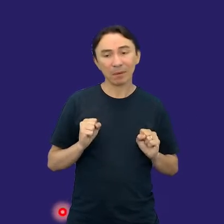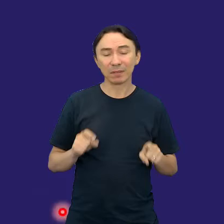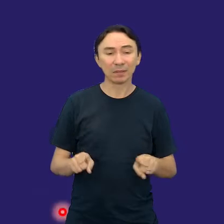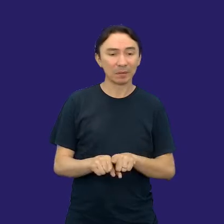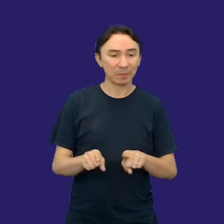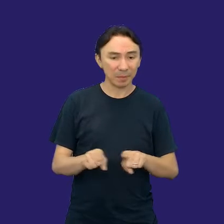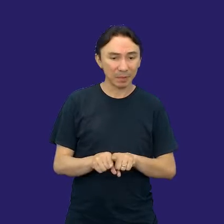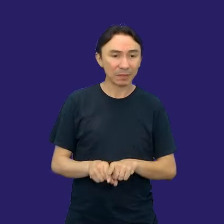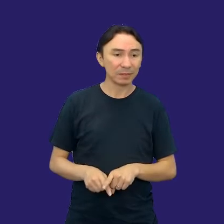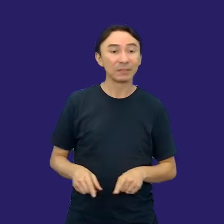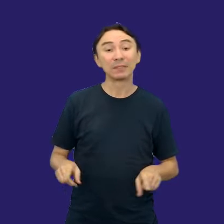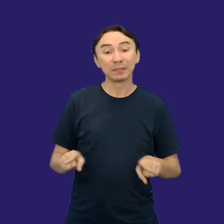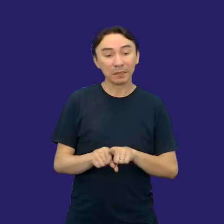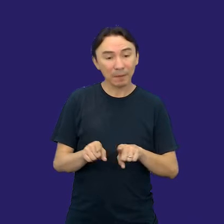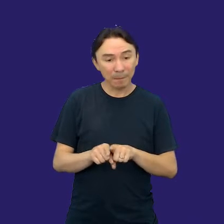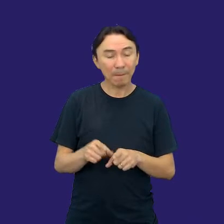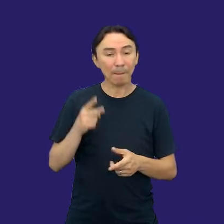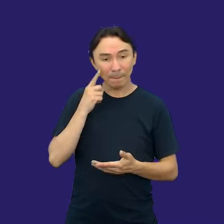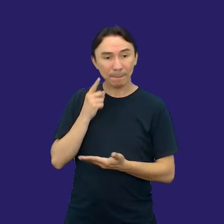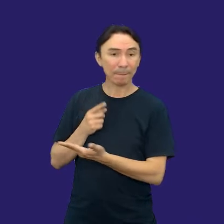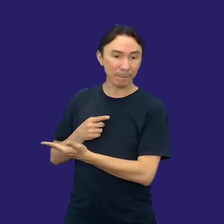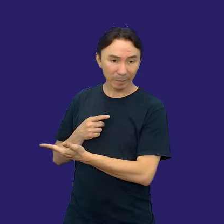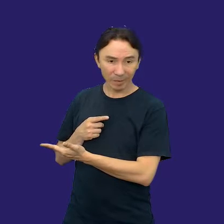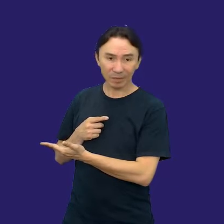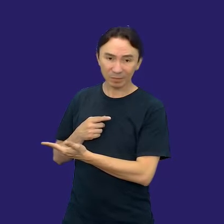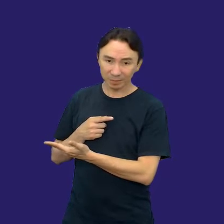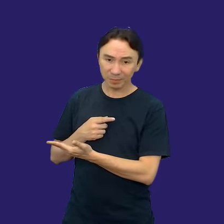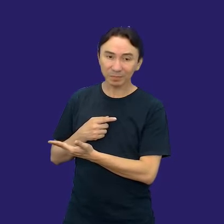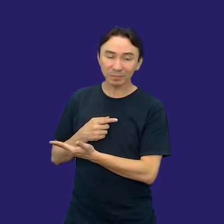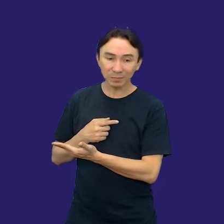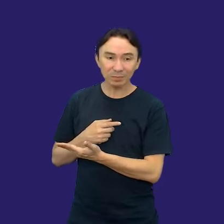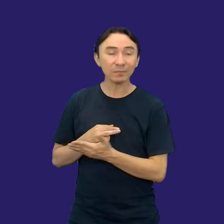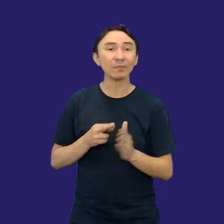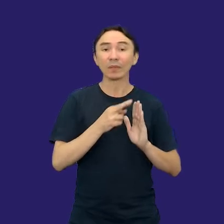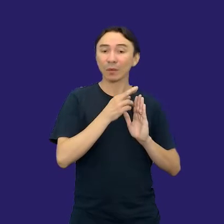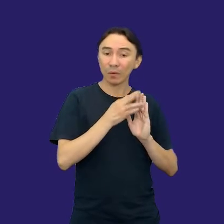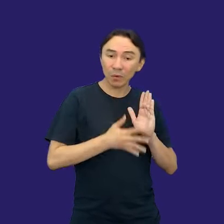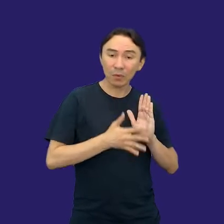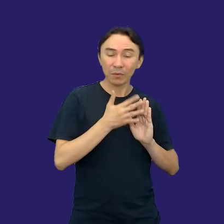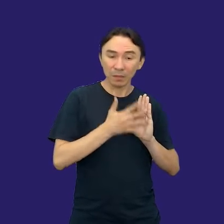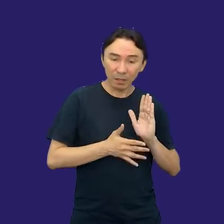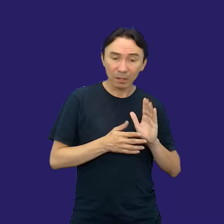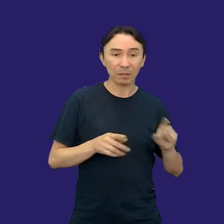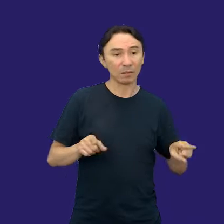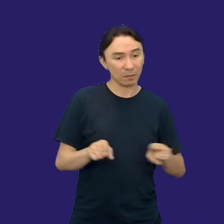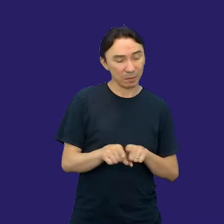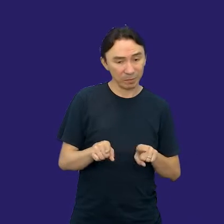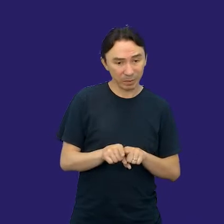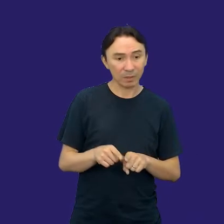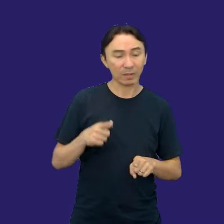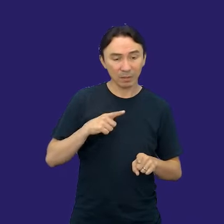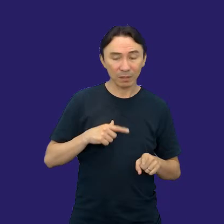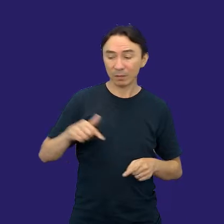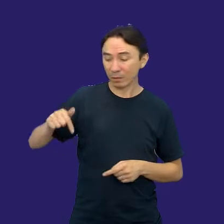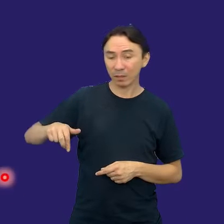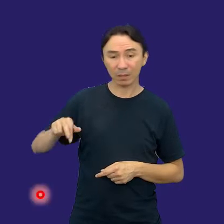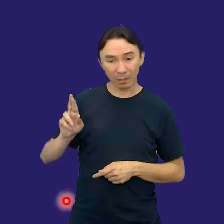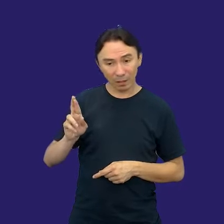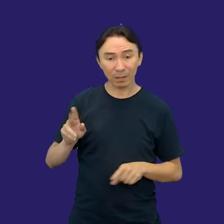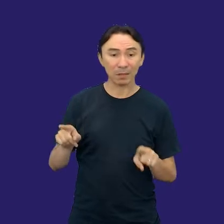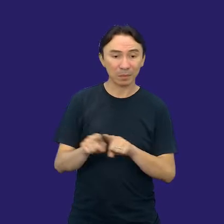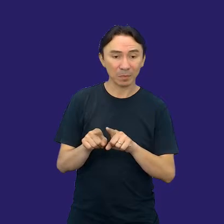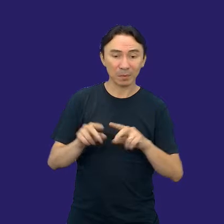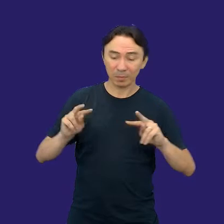bimestre também está disponível pelo QR Code e pelo link aqui, pelo botão aqui do